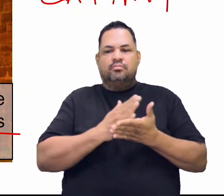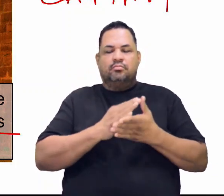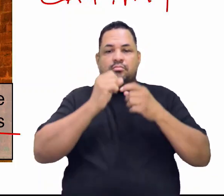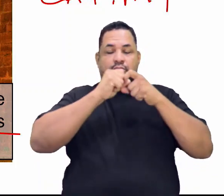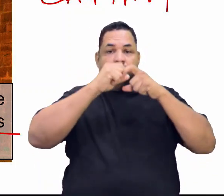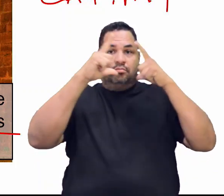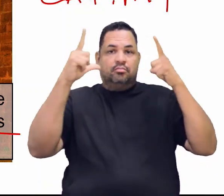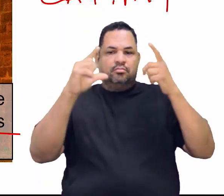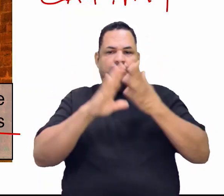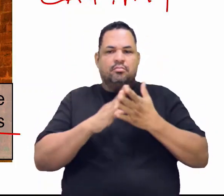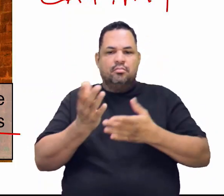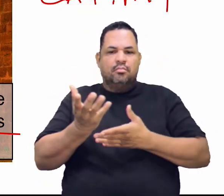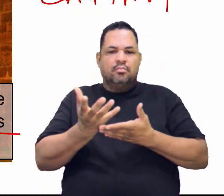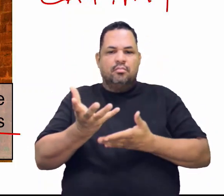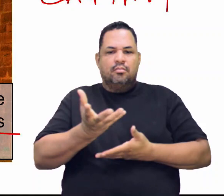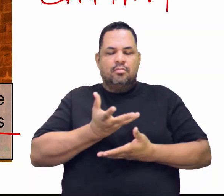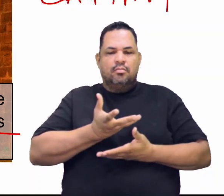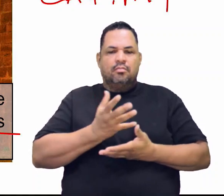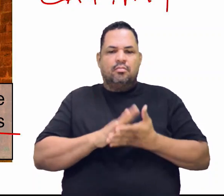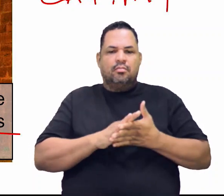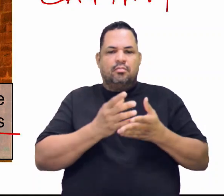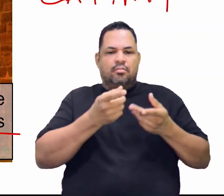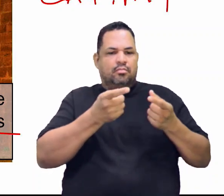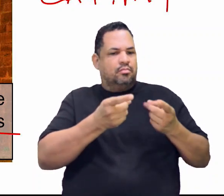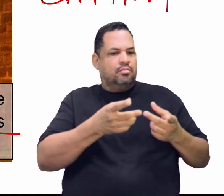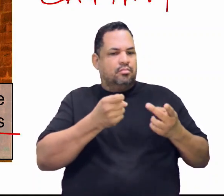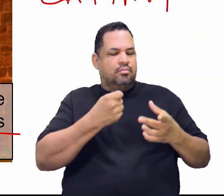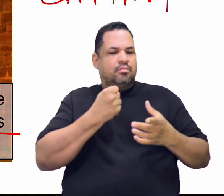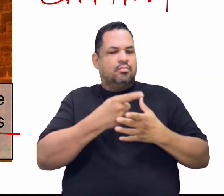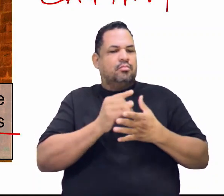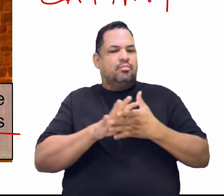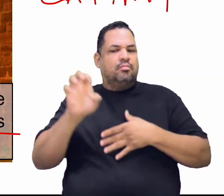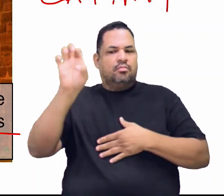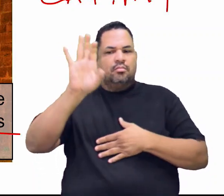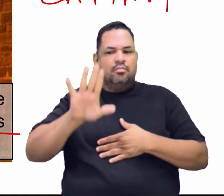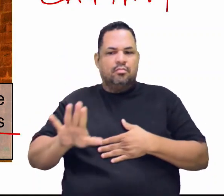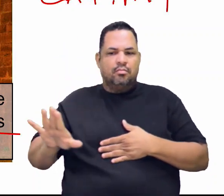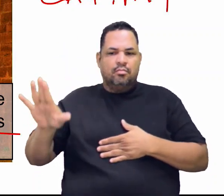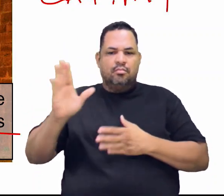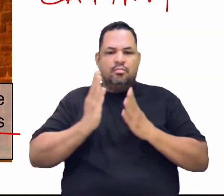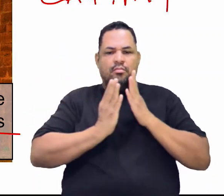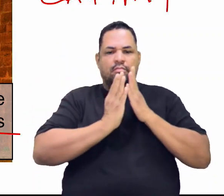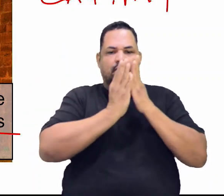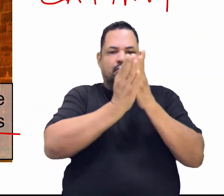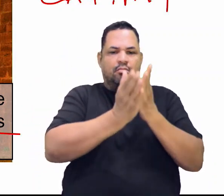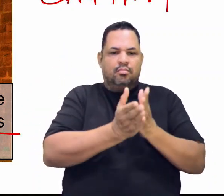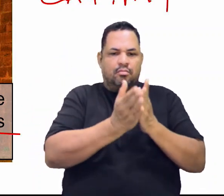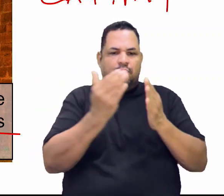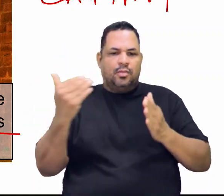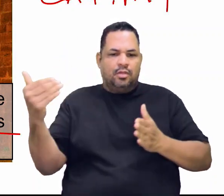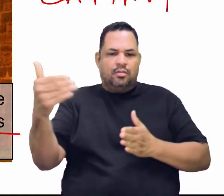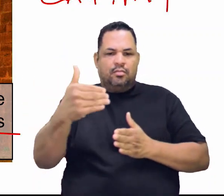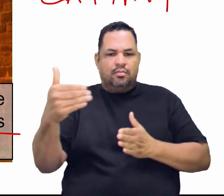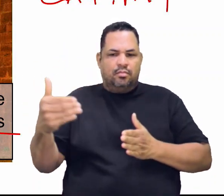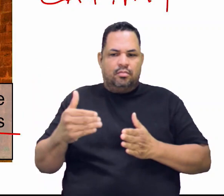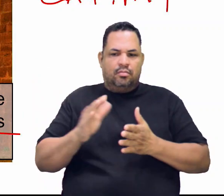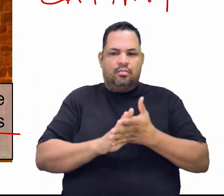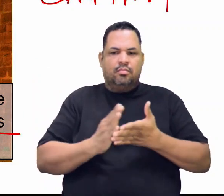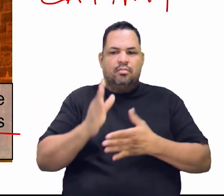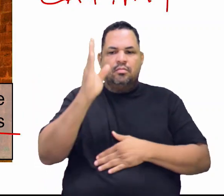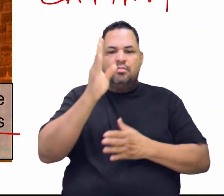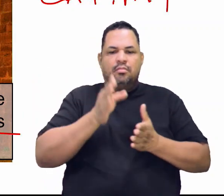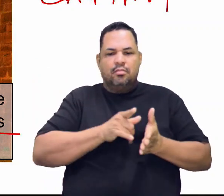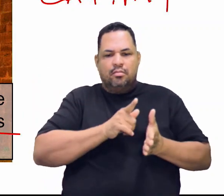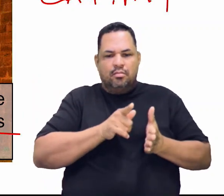despertar interesses do mercantilismo europeu, as embarcações começam a adentrar nos